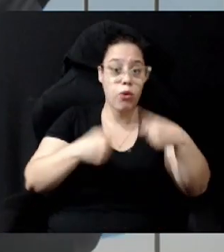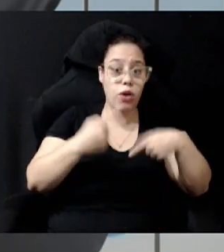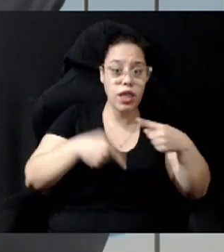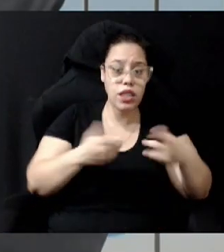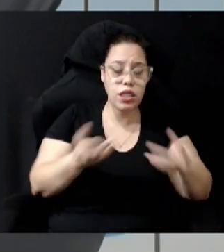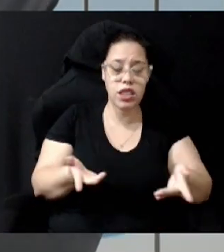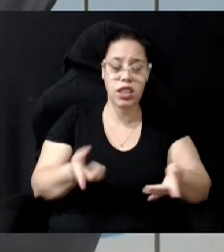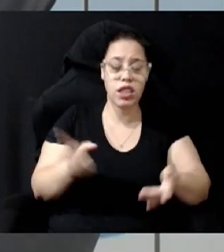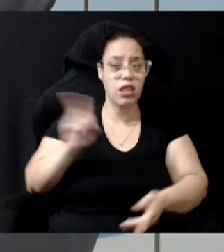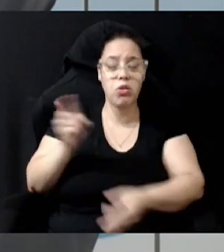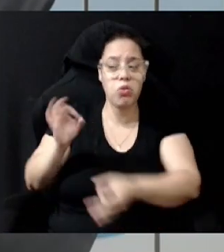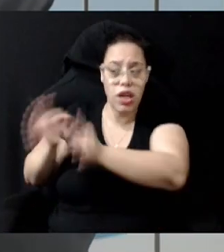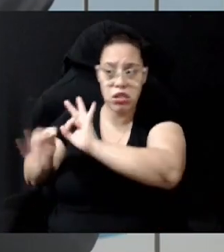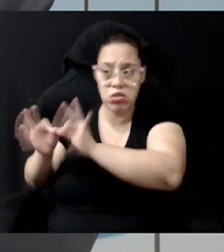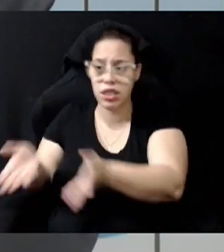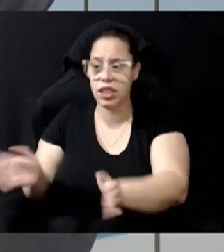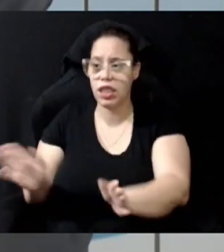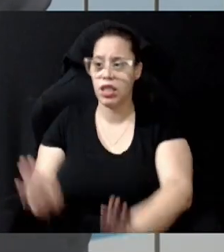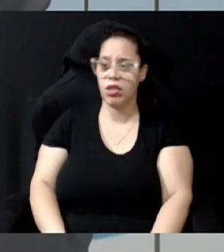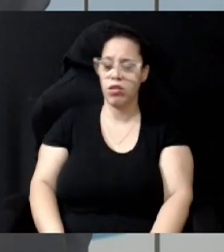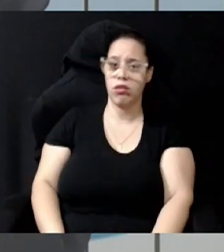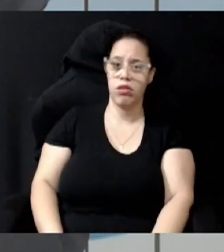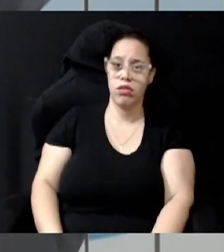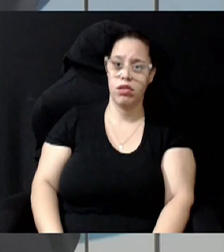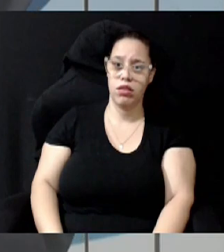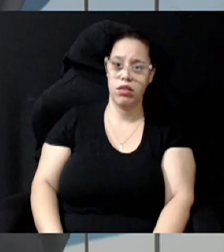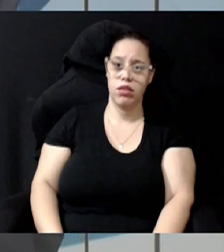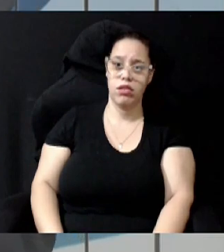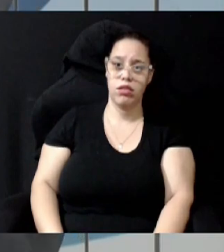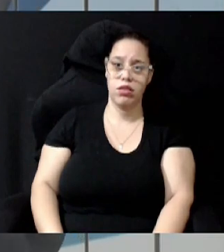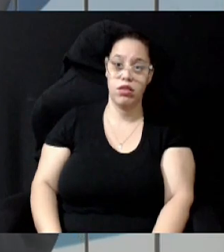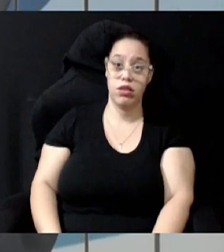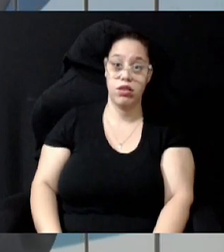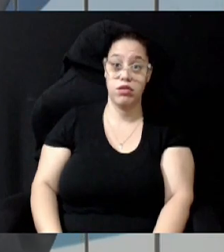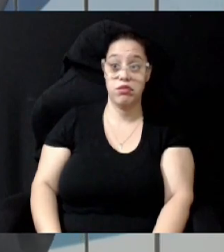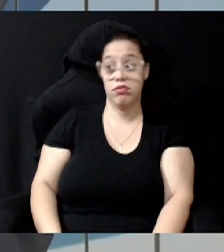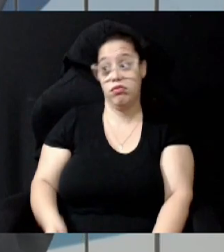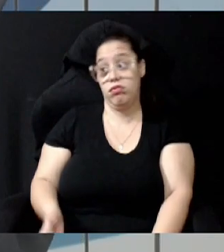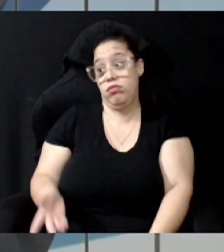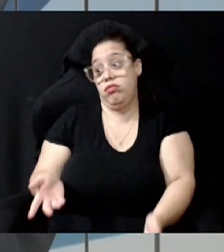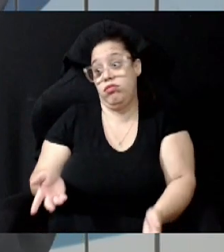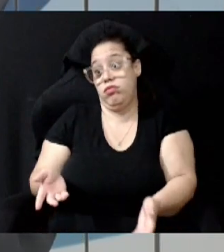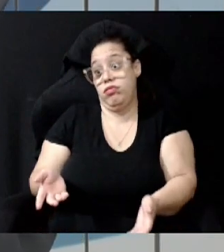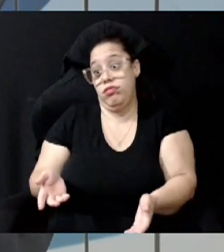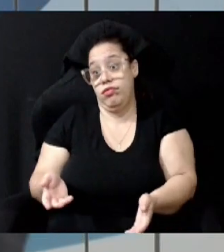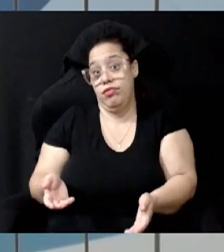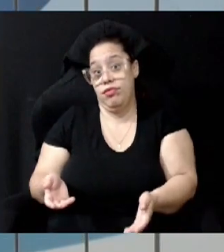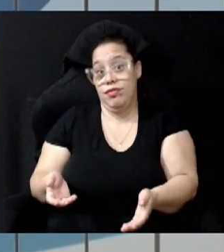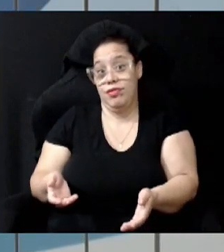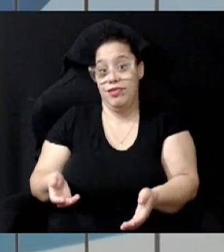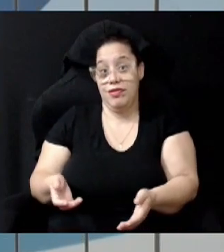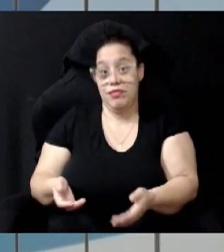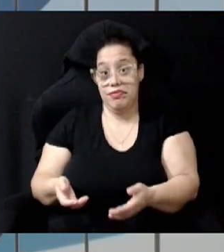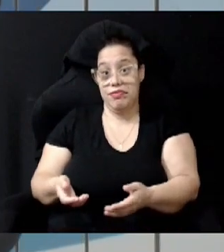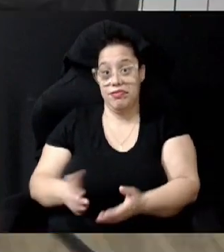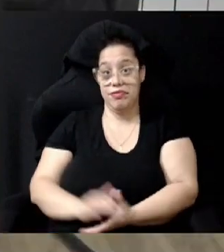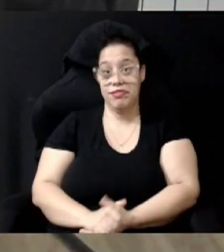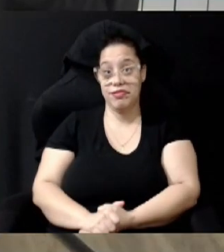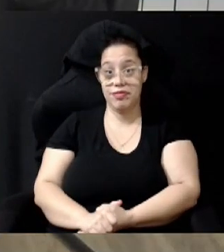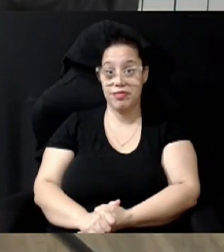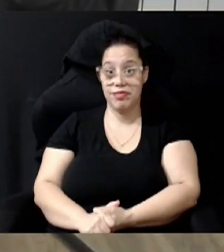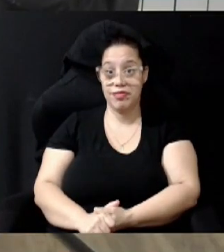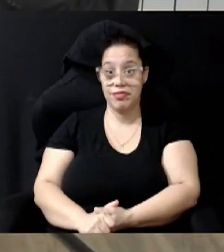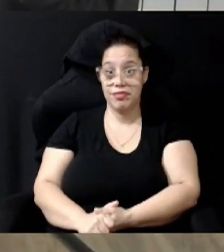Eu costumo dizer que se eu fizesse abdominal, eu não teria essa barriguinha charmosa, certo? Então, o